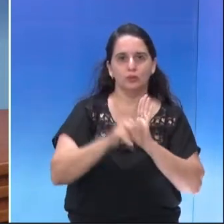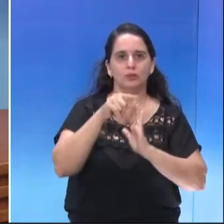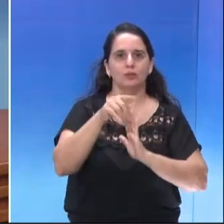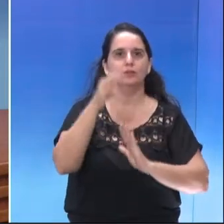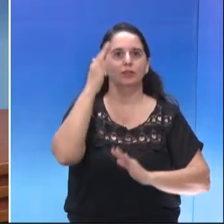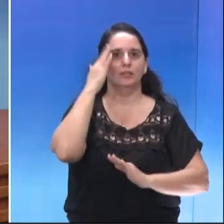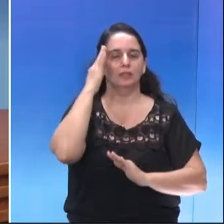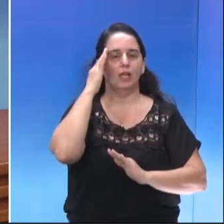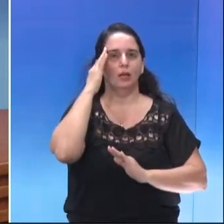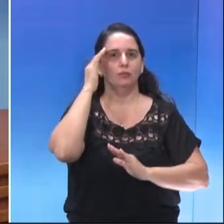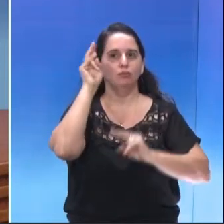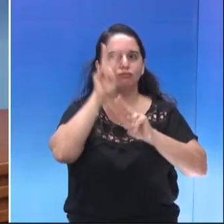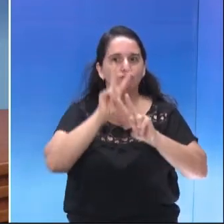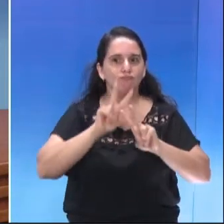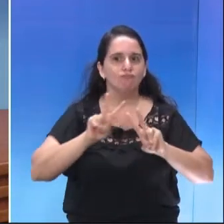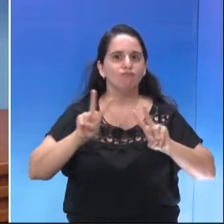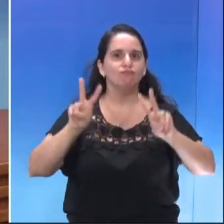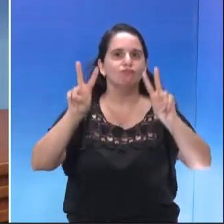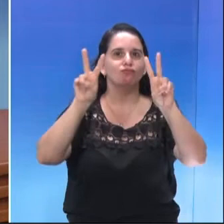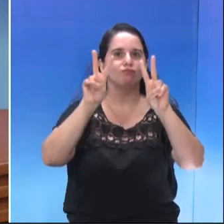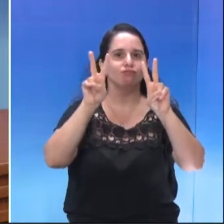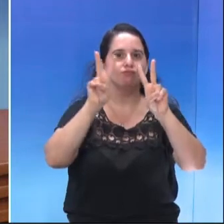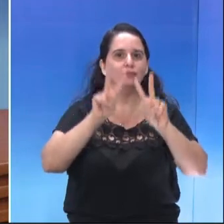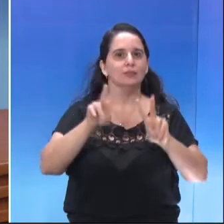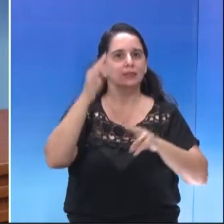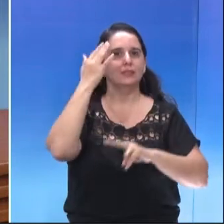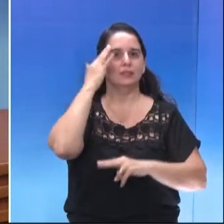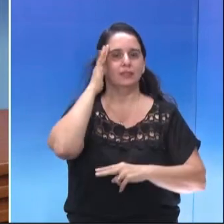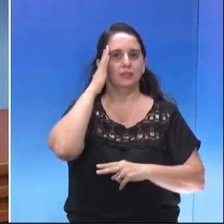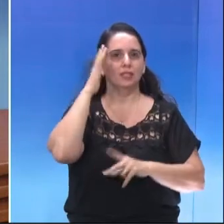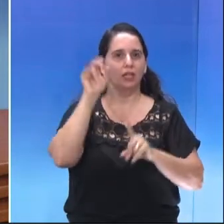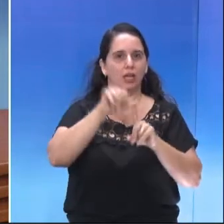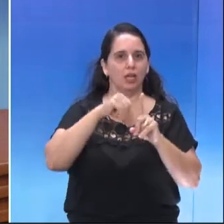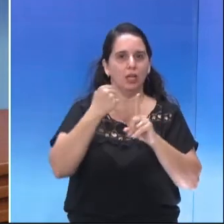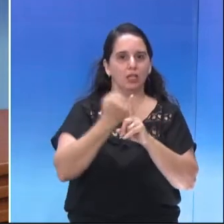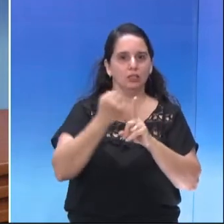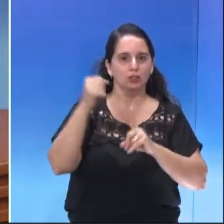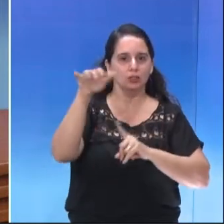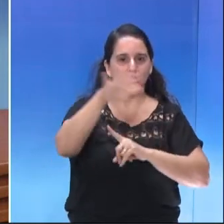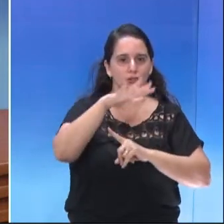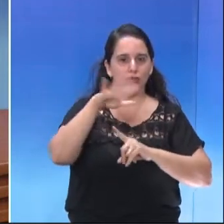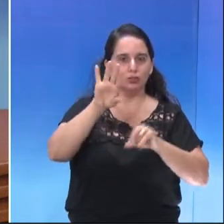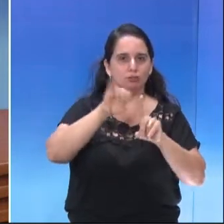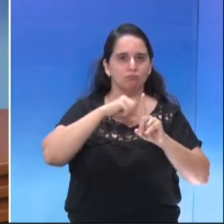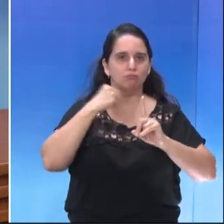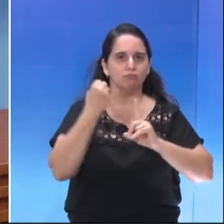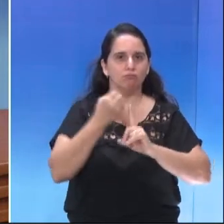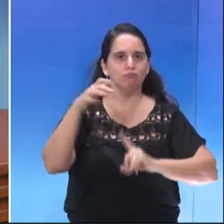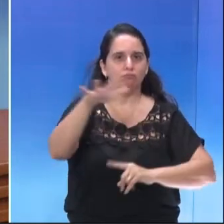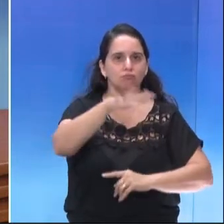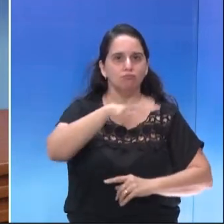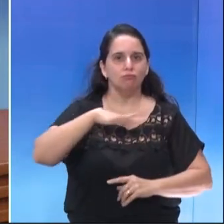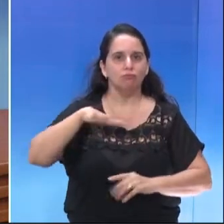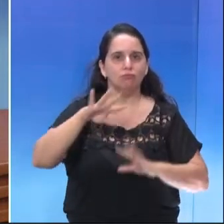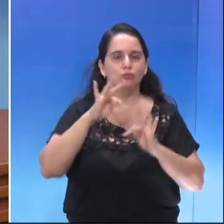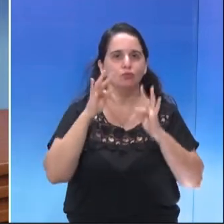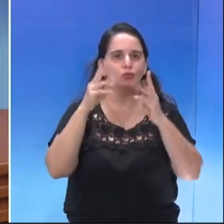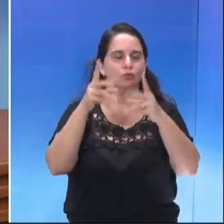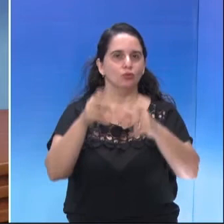tem visão, você tem o olhar da sociedade como um todo, da sociedade como ela é,